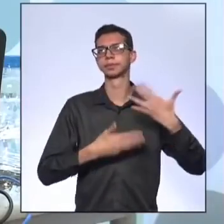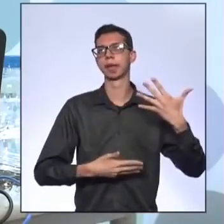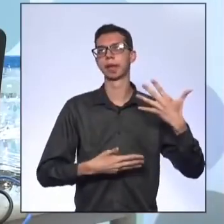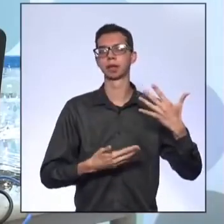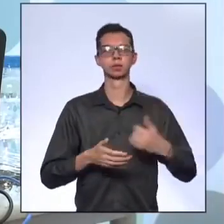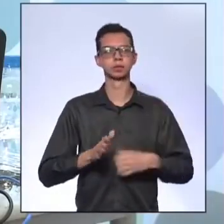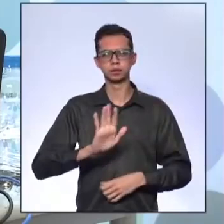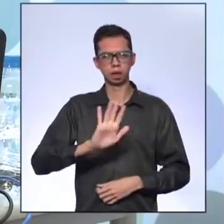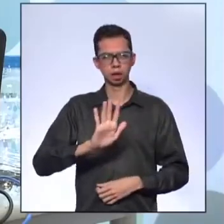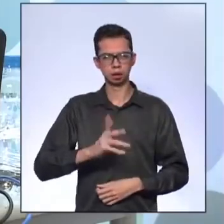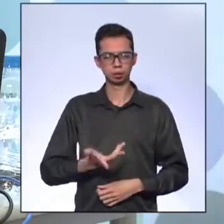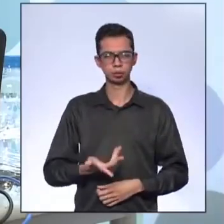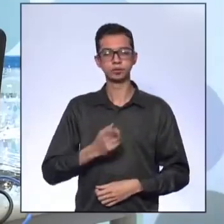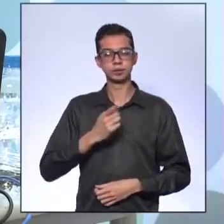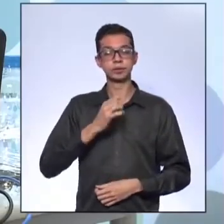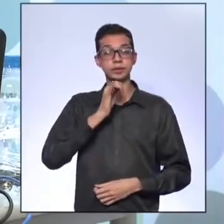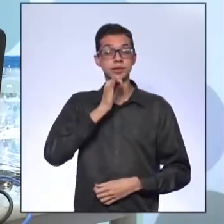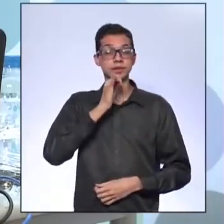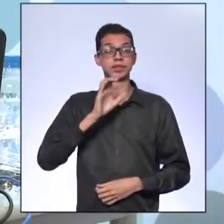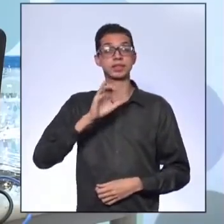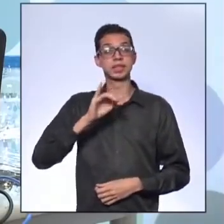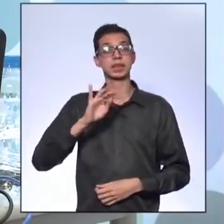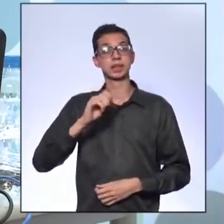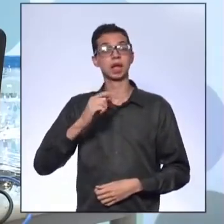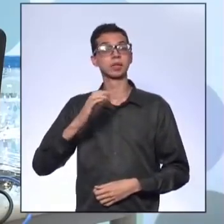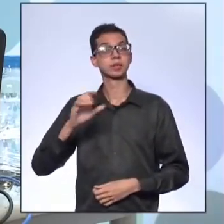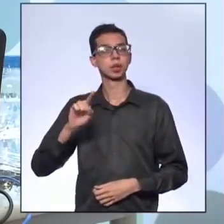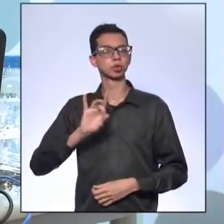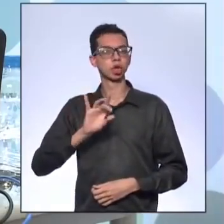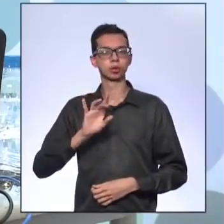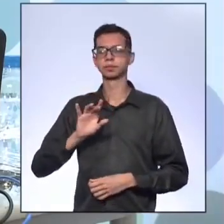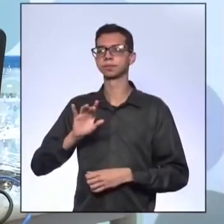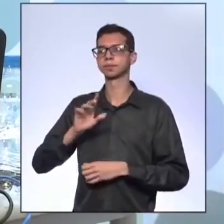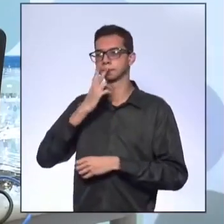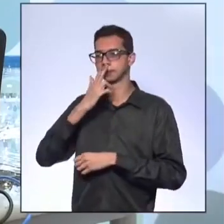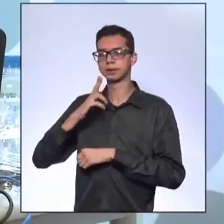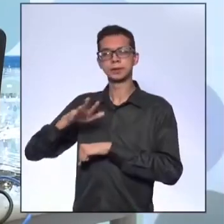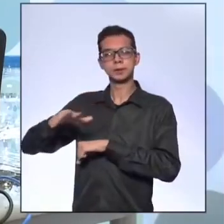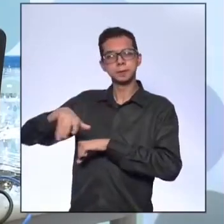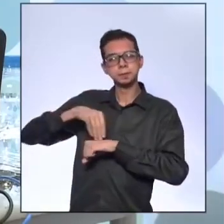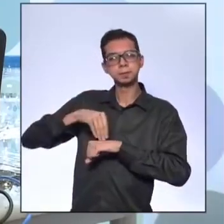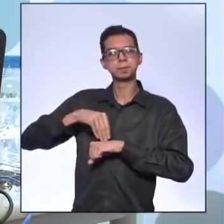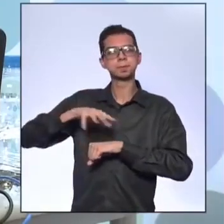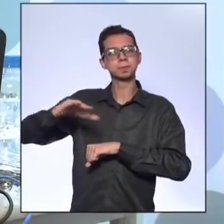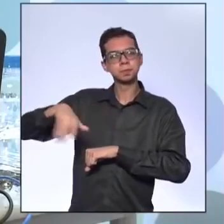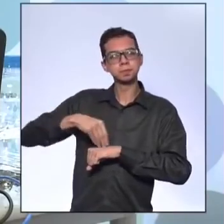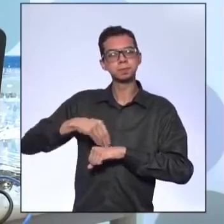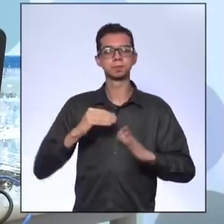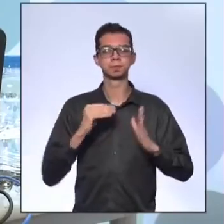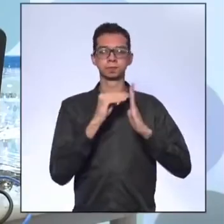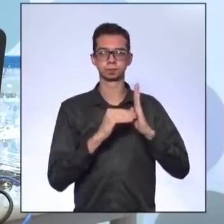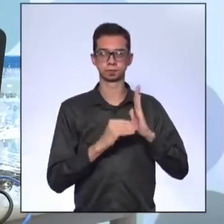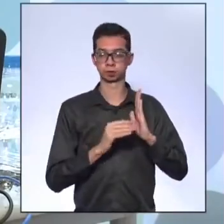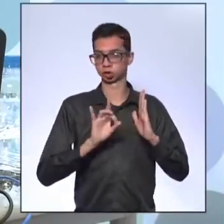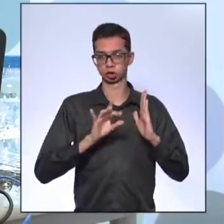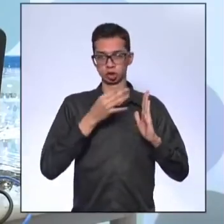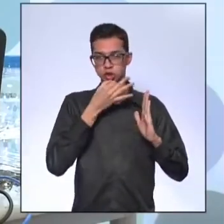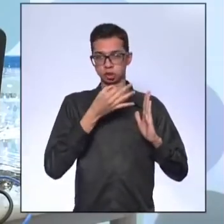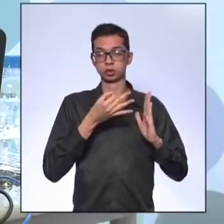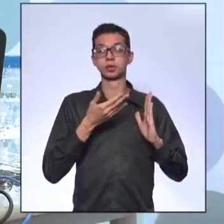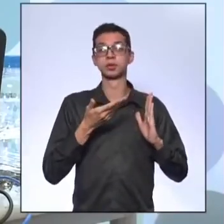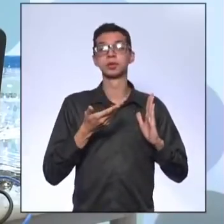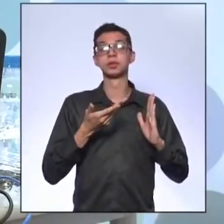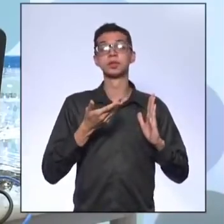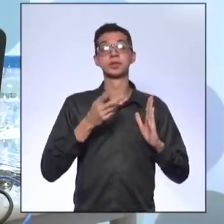uma citação, ela tem que ter muita coerência com o que você... Nós vamos estudar, acho que na próxima aula já, na próxima aula, coesão e coerência. Vocês vão ver